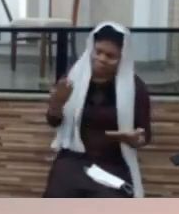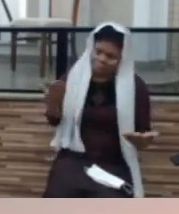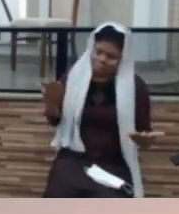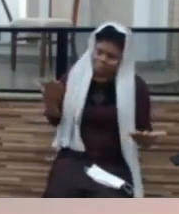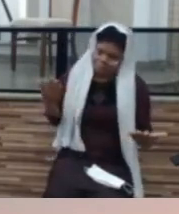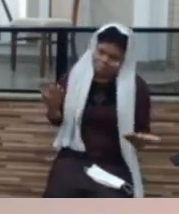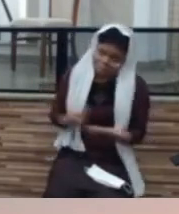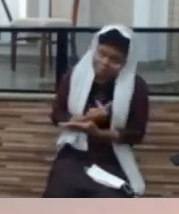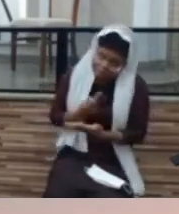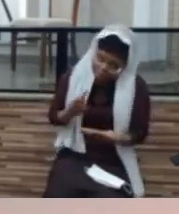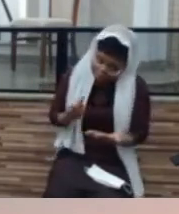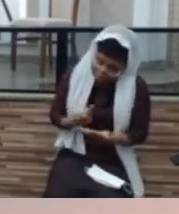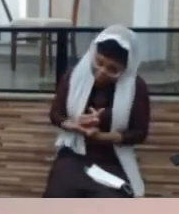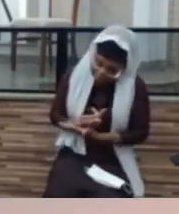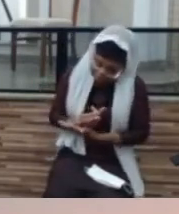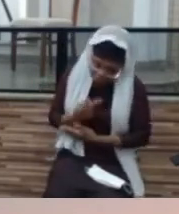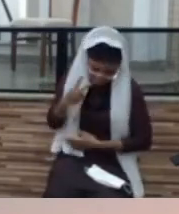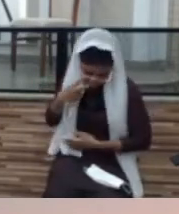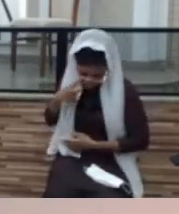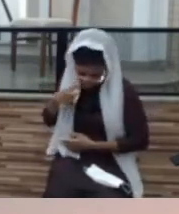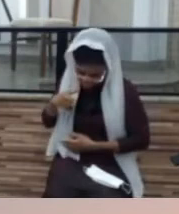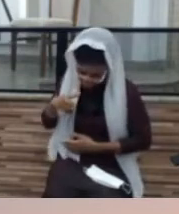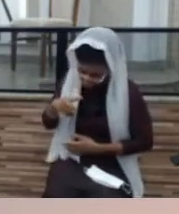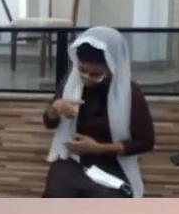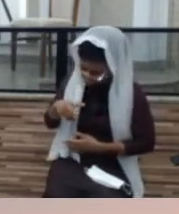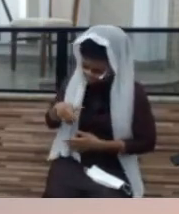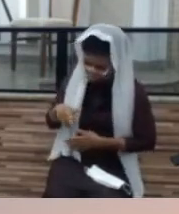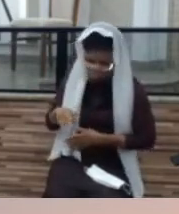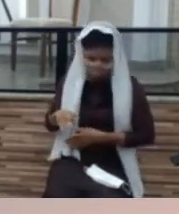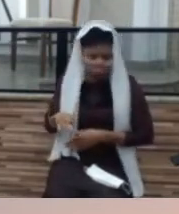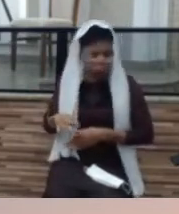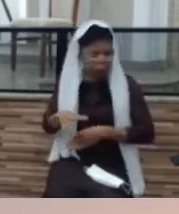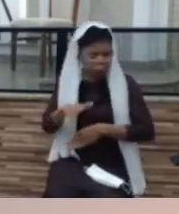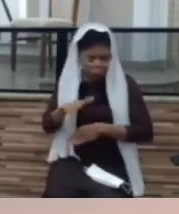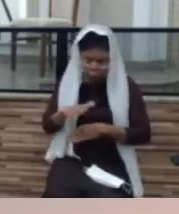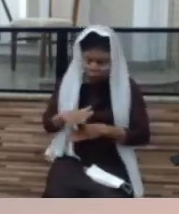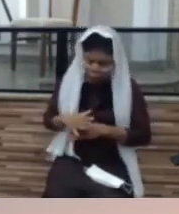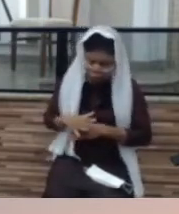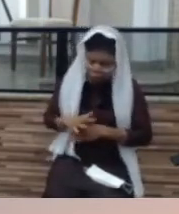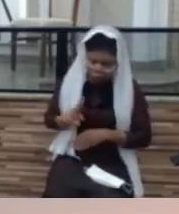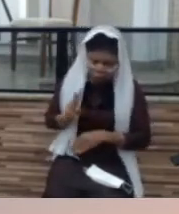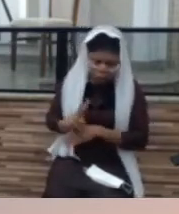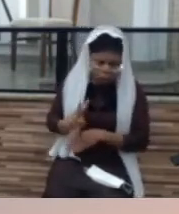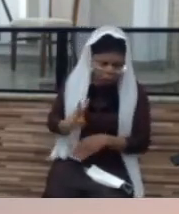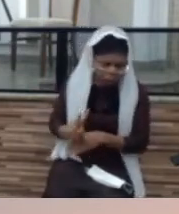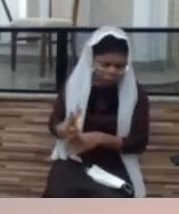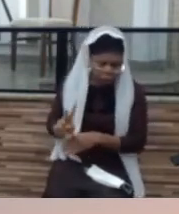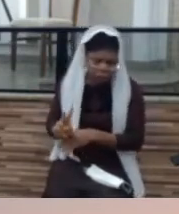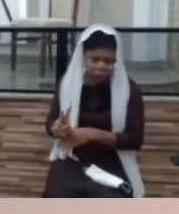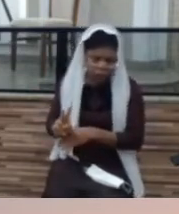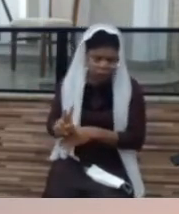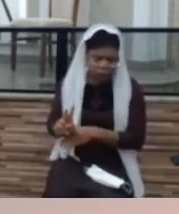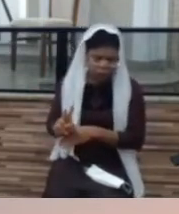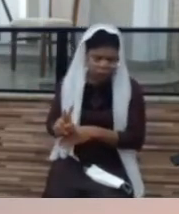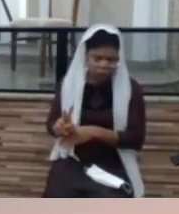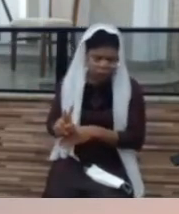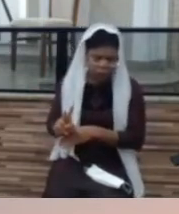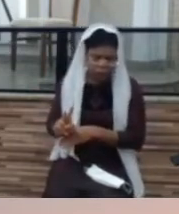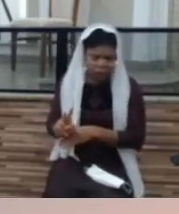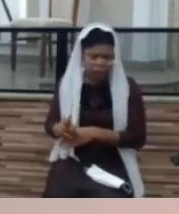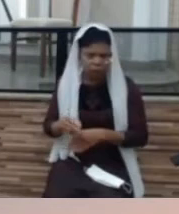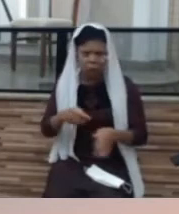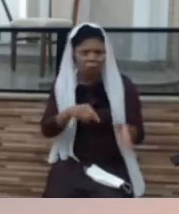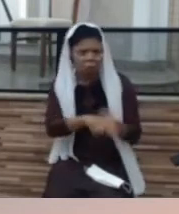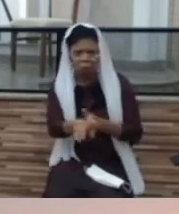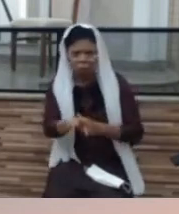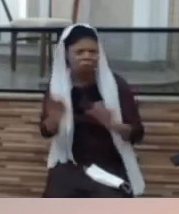ele precisa ser tomado de um zelo, né? Ele foi tomado de um zelo, irmãos, e o que ele fez? Irmão, ele não perguntou a ninguém, ele pegou os